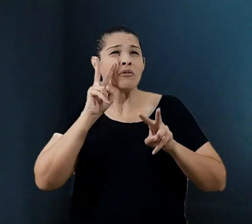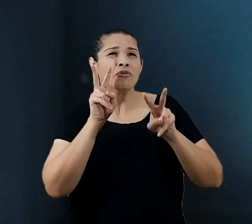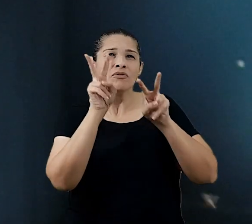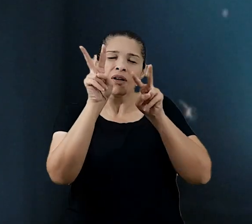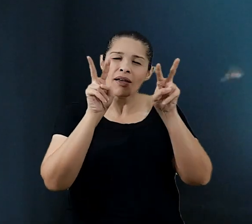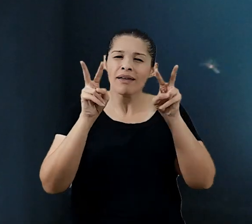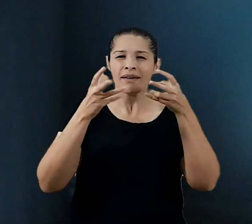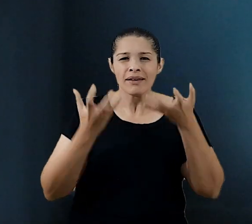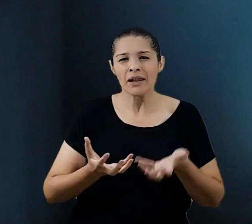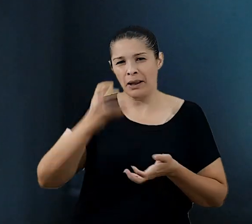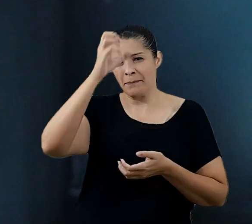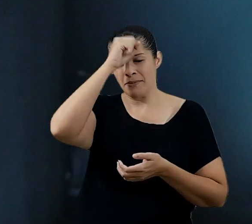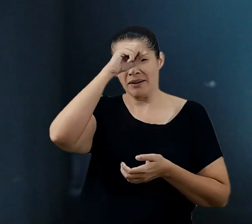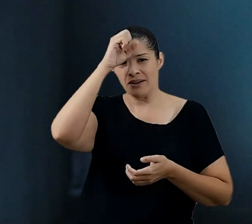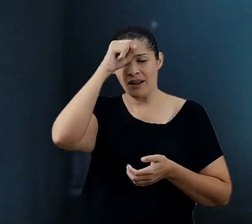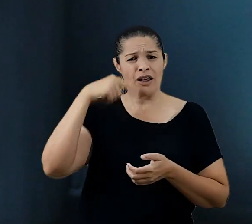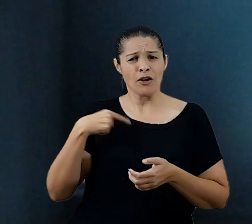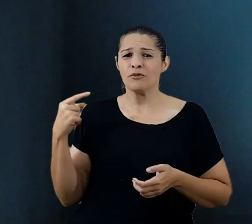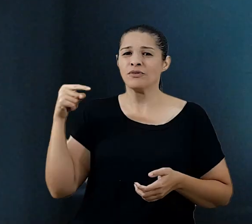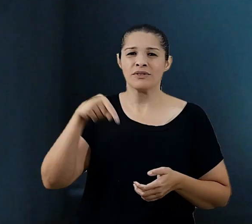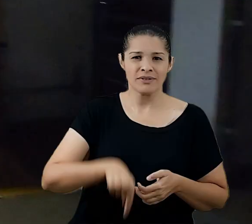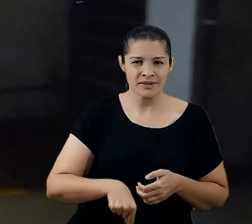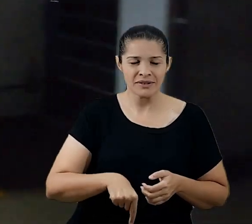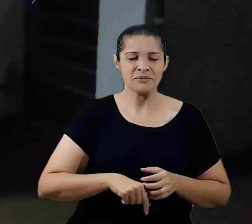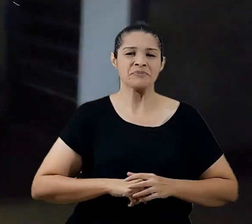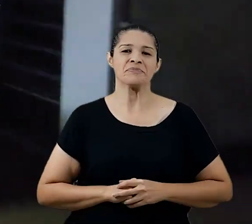aprender mais. Isso me trouxe até aqui, por meio do PIBIC.